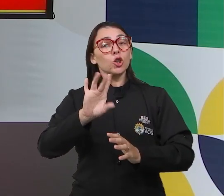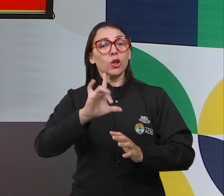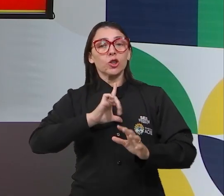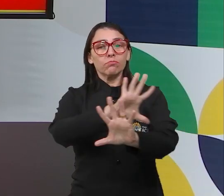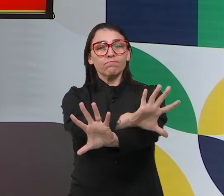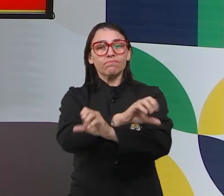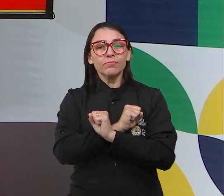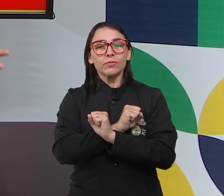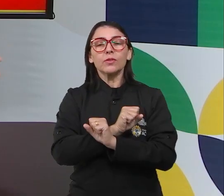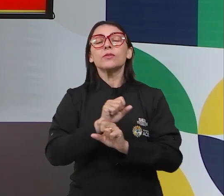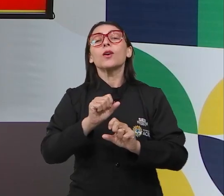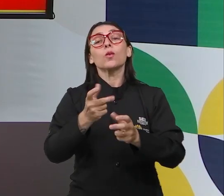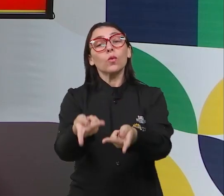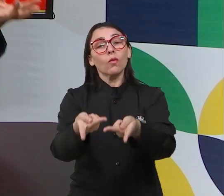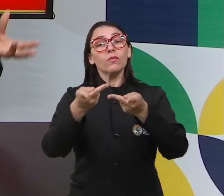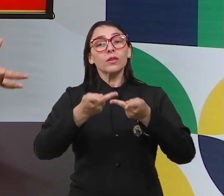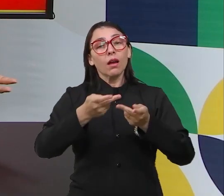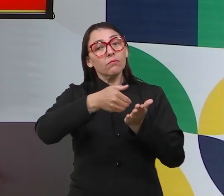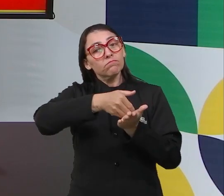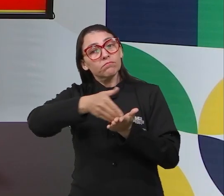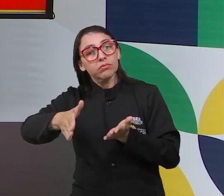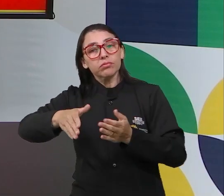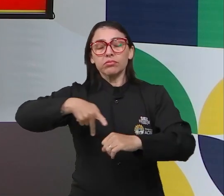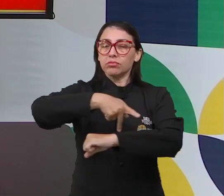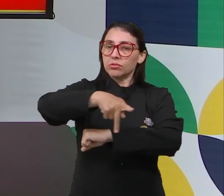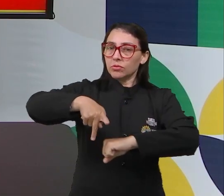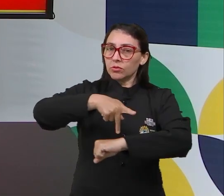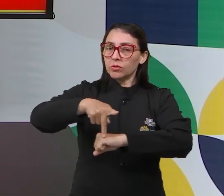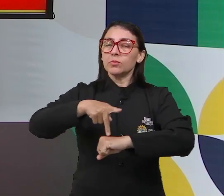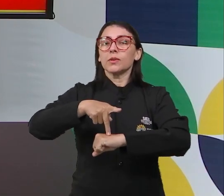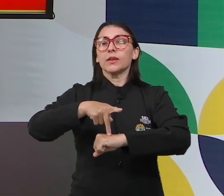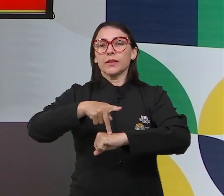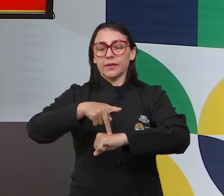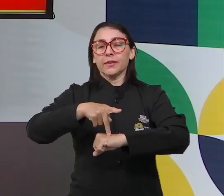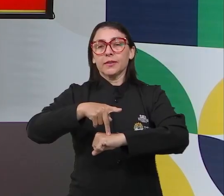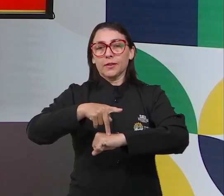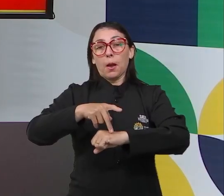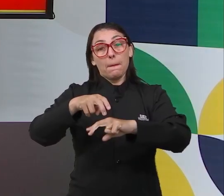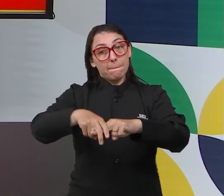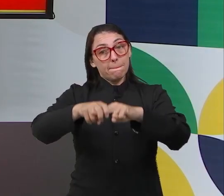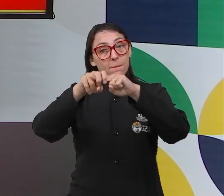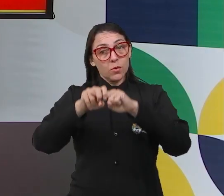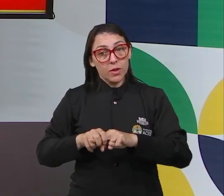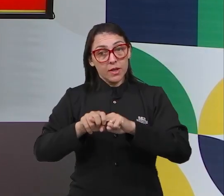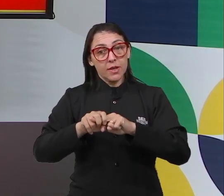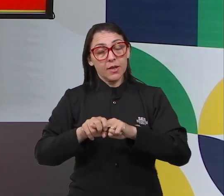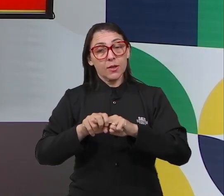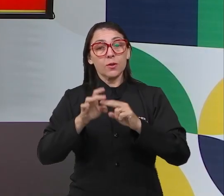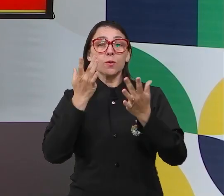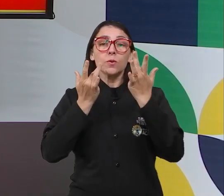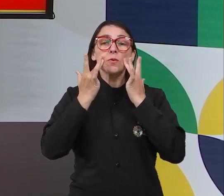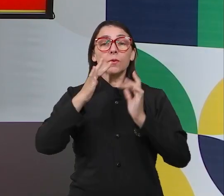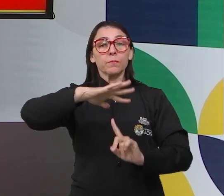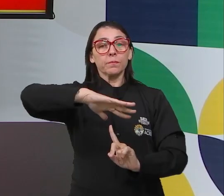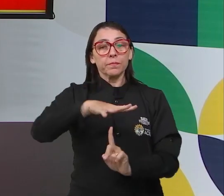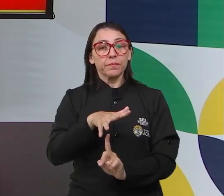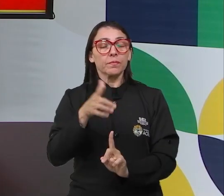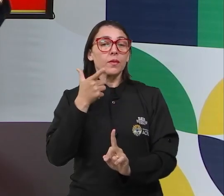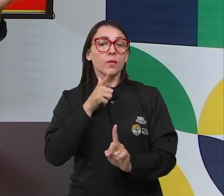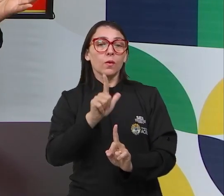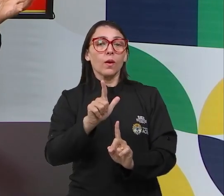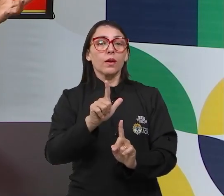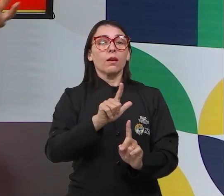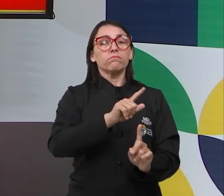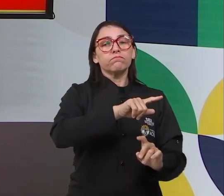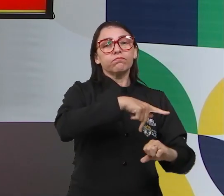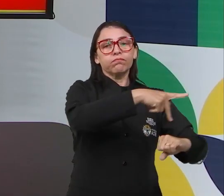ele foi convidado a se retirar do país, torturado, enfim. Então, por isso que o teatro do oprimido, ele conseguiu levar para